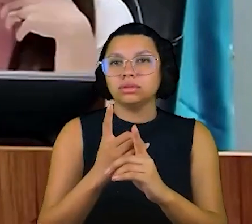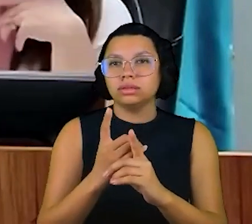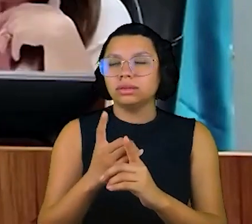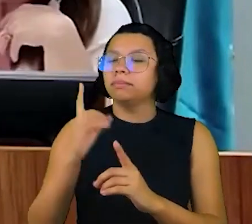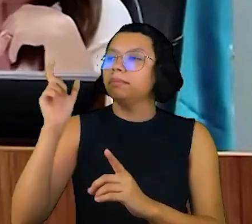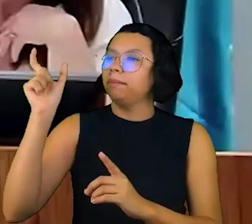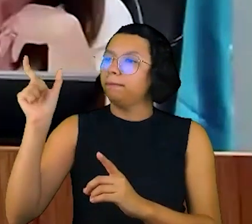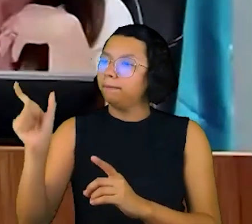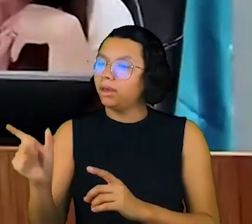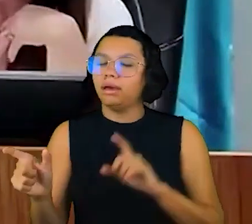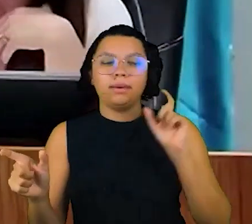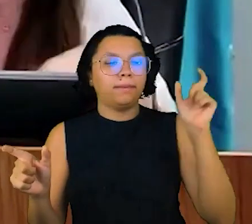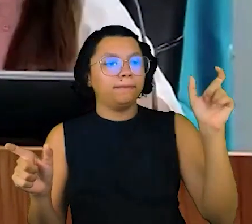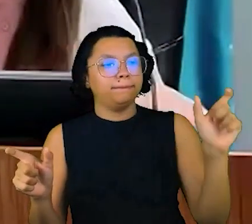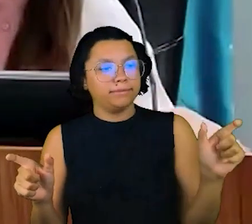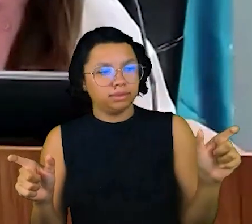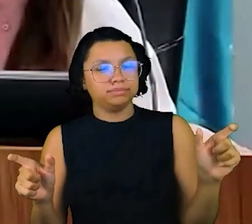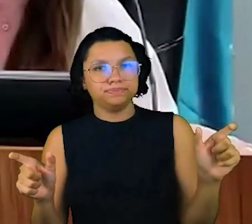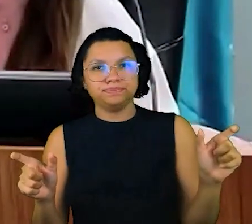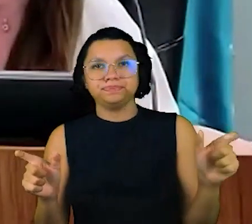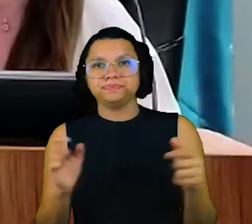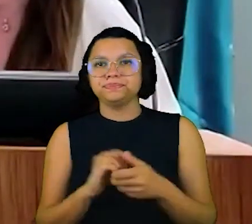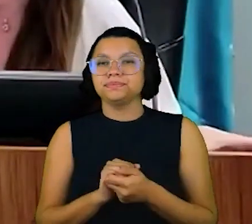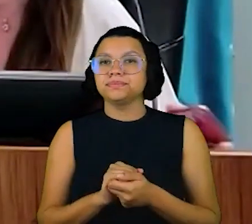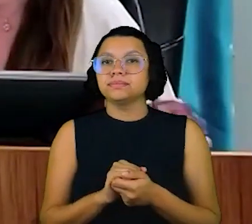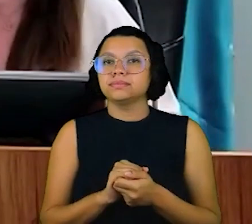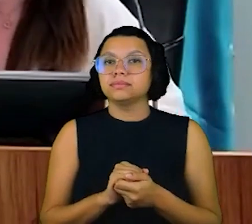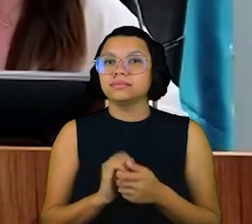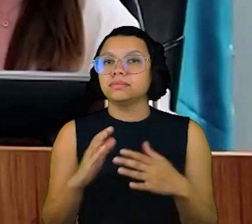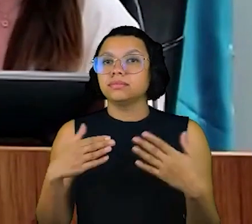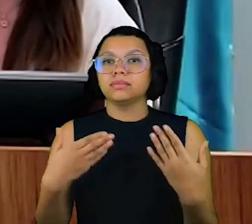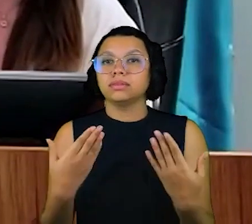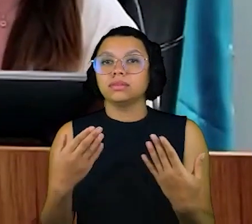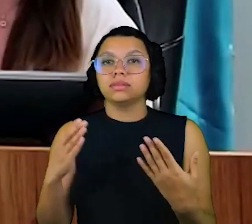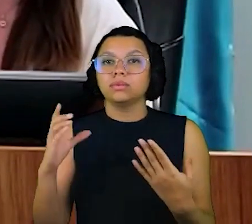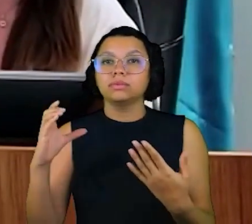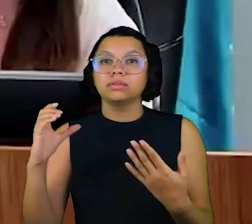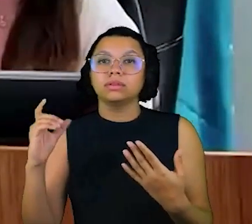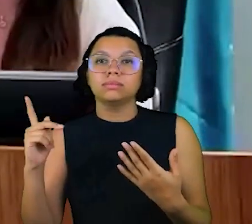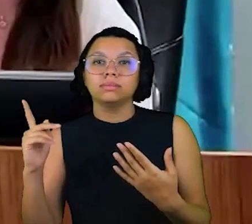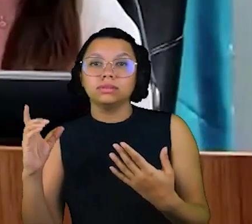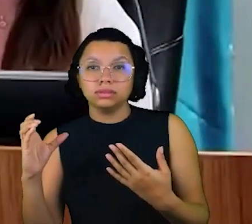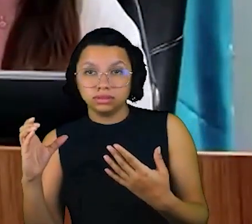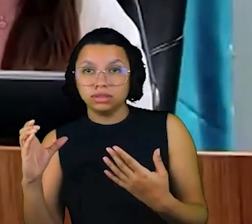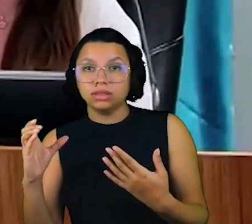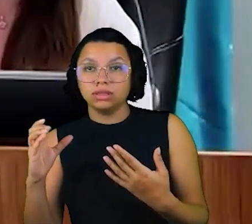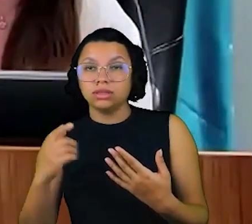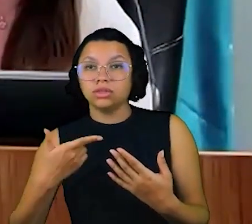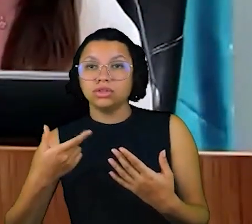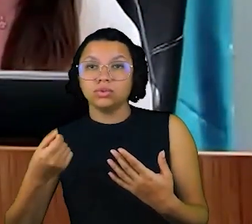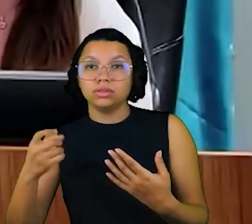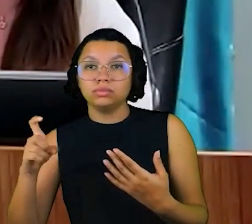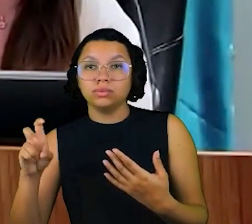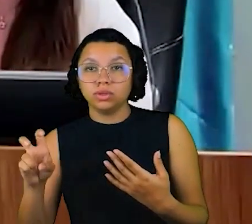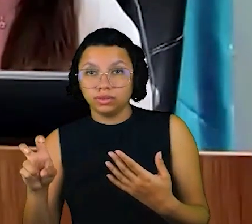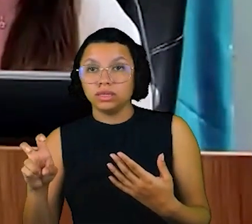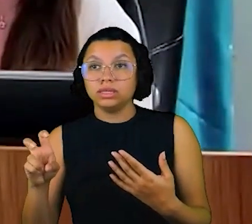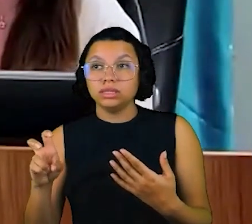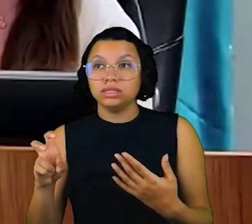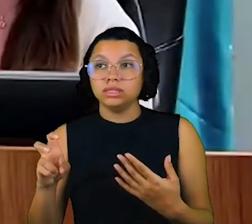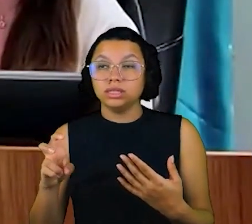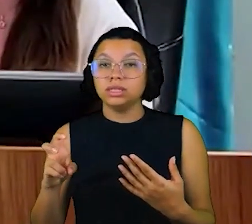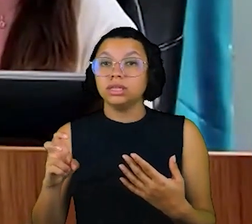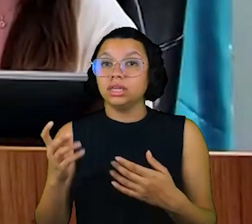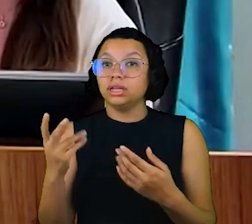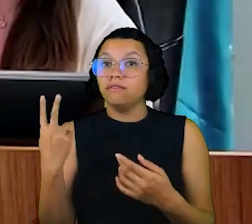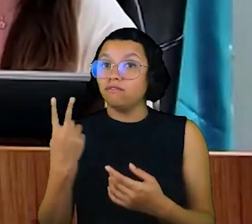ela é encontrada pelos próprios sujeitos. Então, o código, o código de